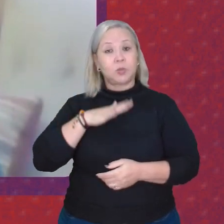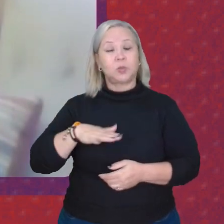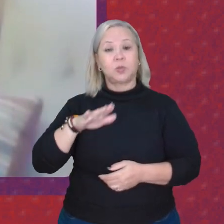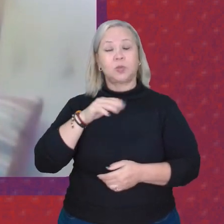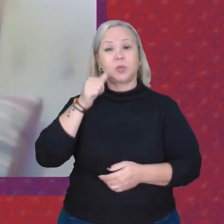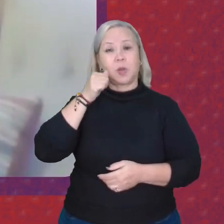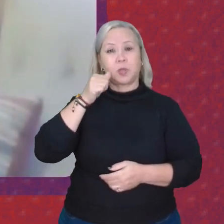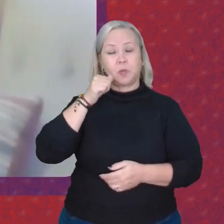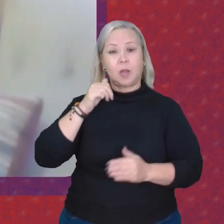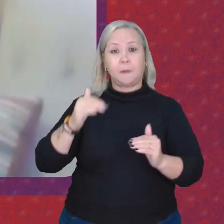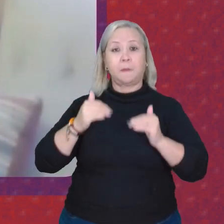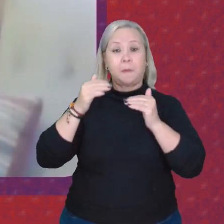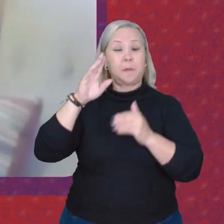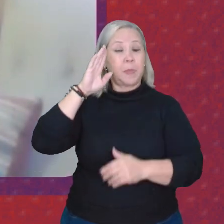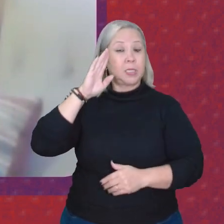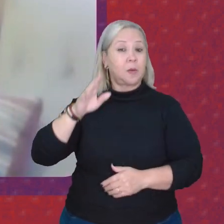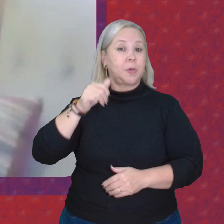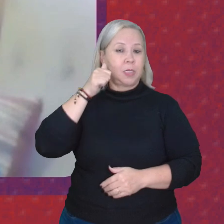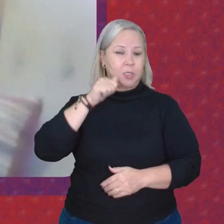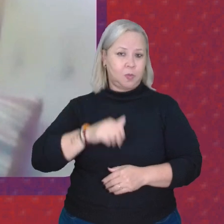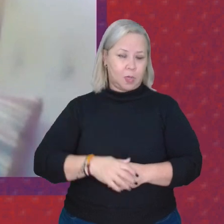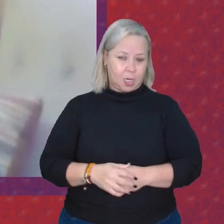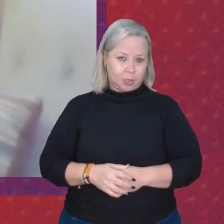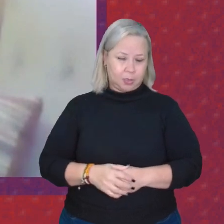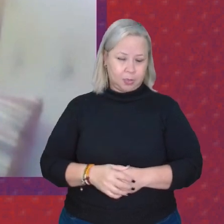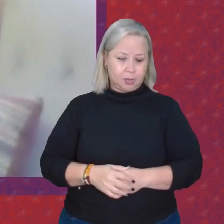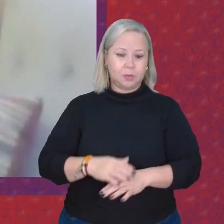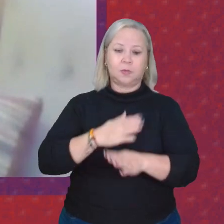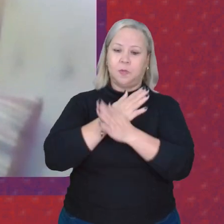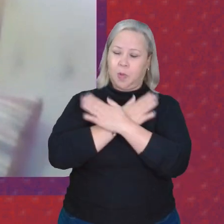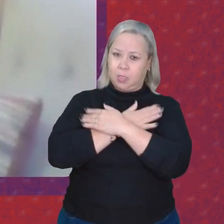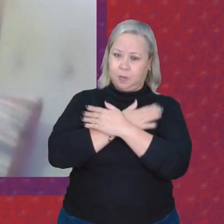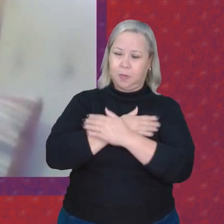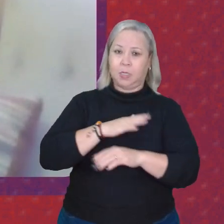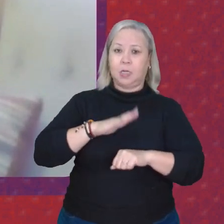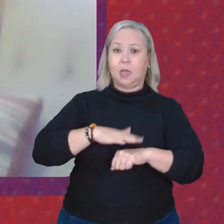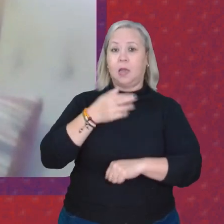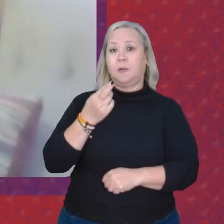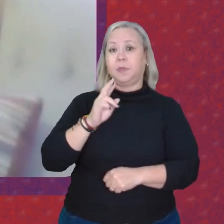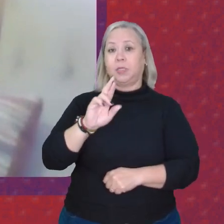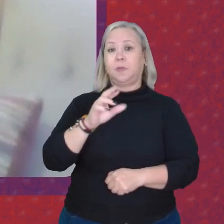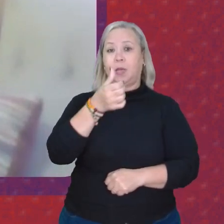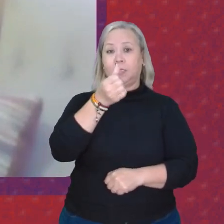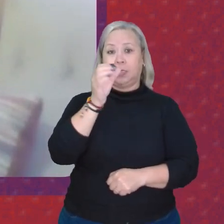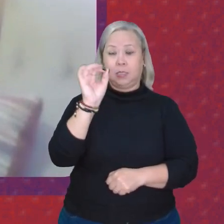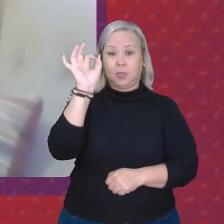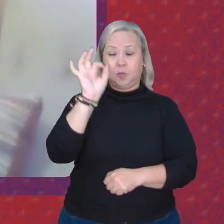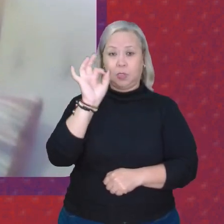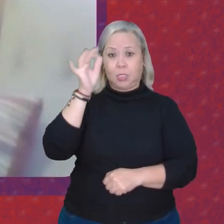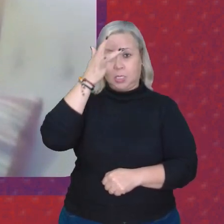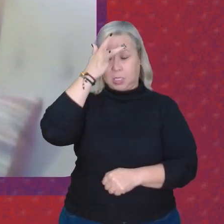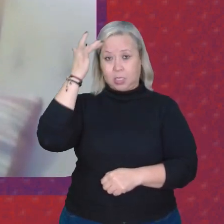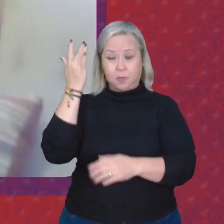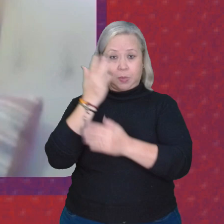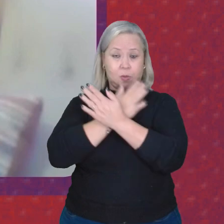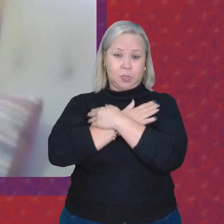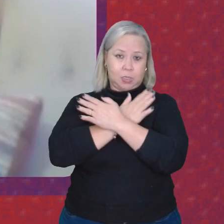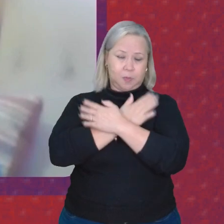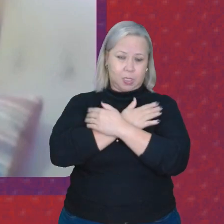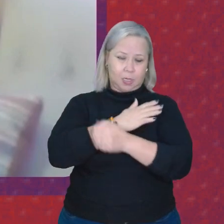As mulheres representam mais de 60% das pessoas